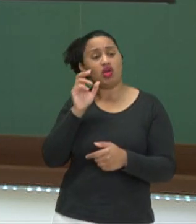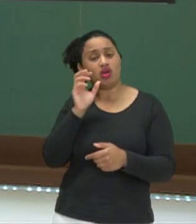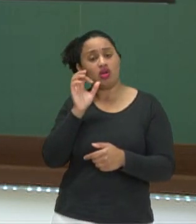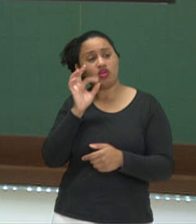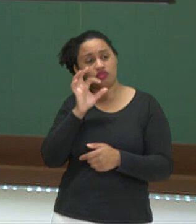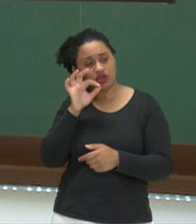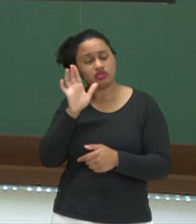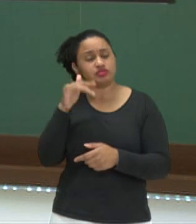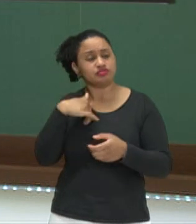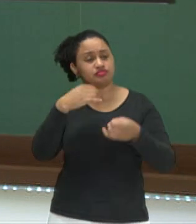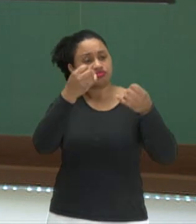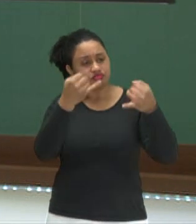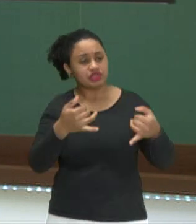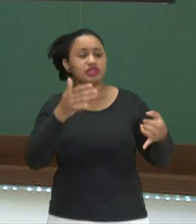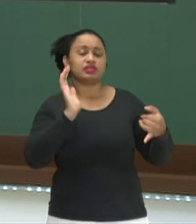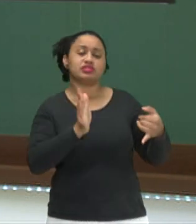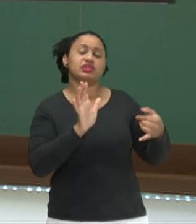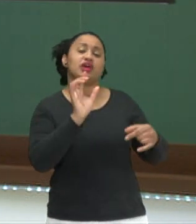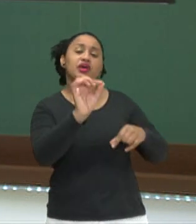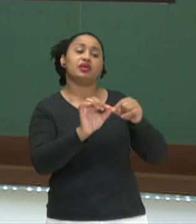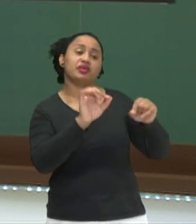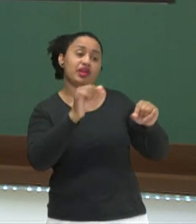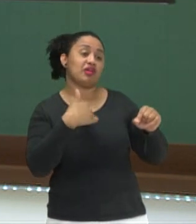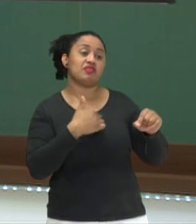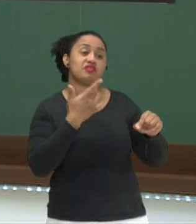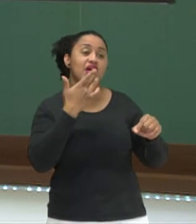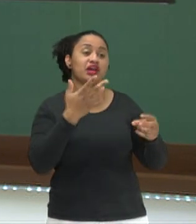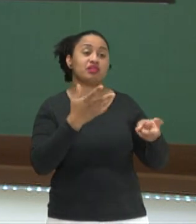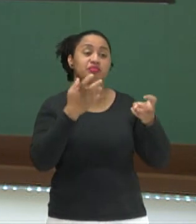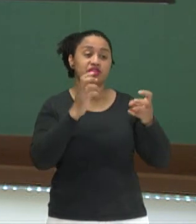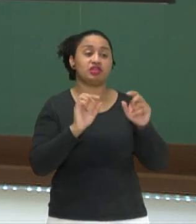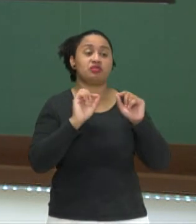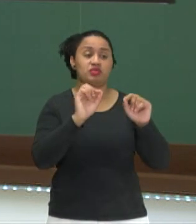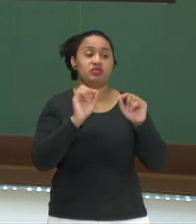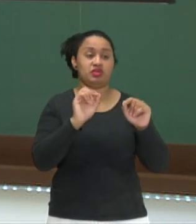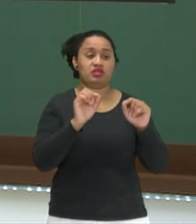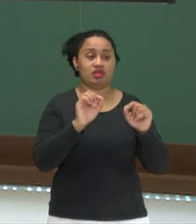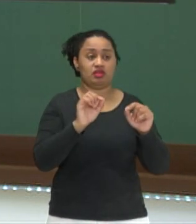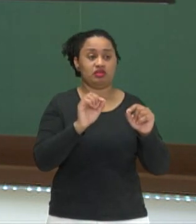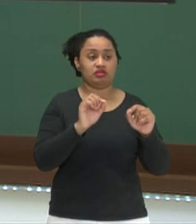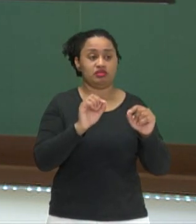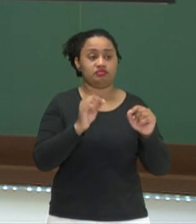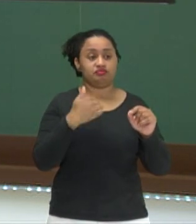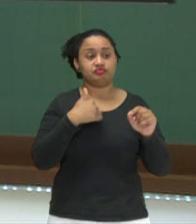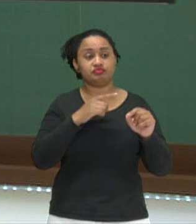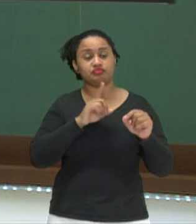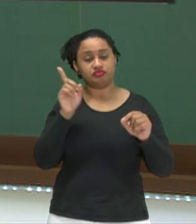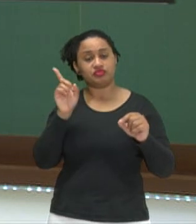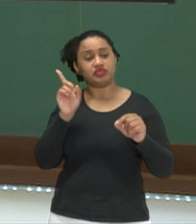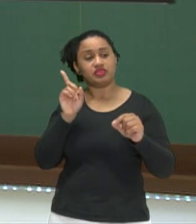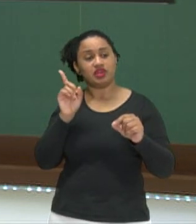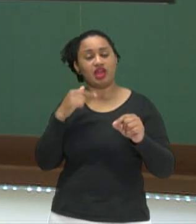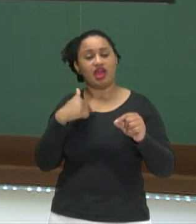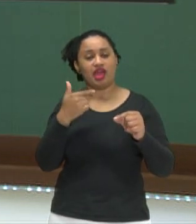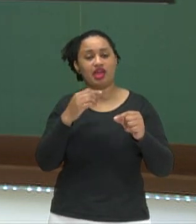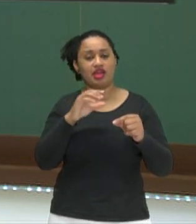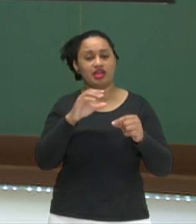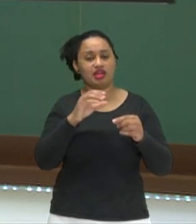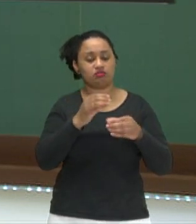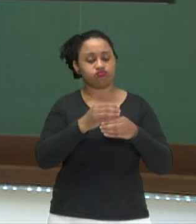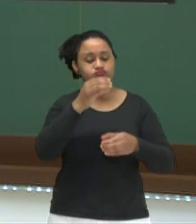conversou bastante sobre ela, né? Então é fácil a gente identificar qual é ela. Então essa daqui, opa, pulei, é um